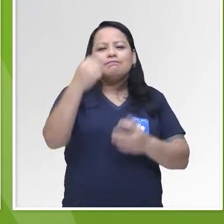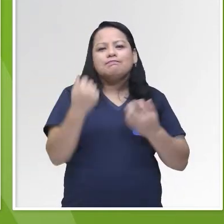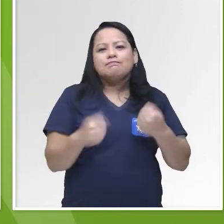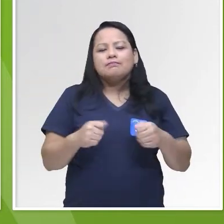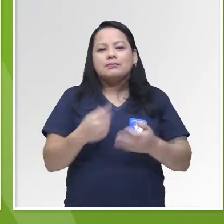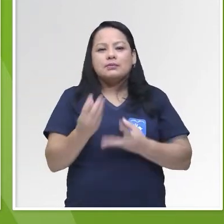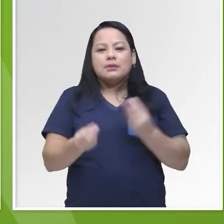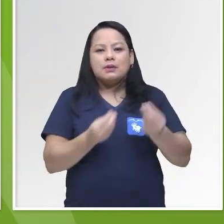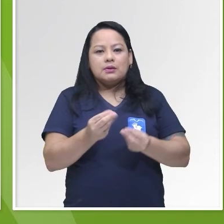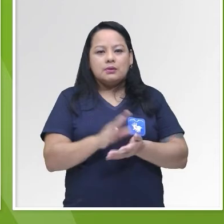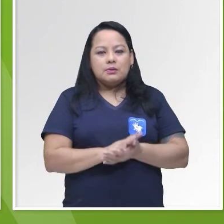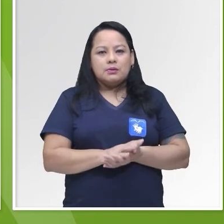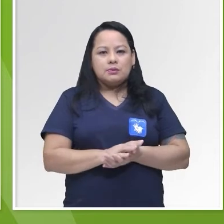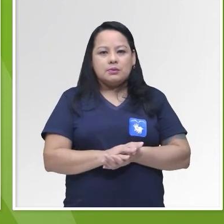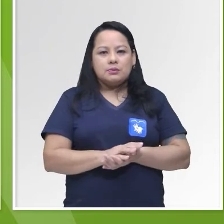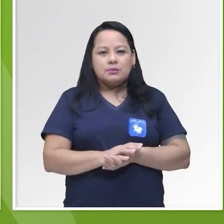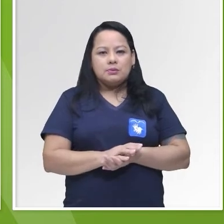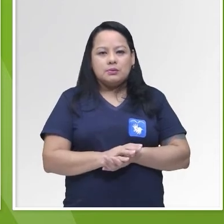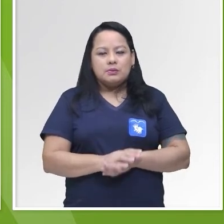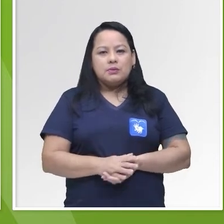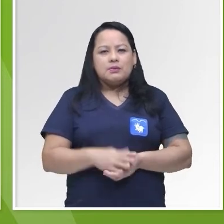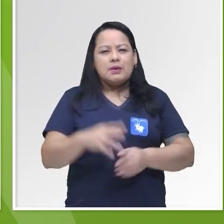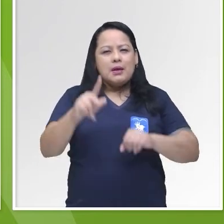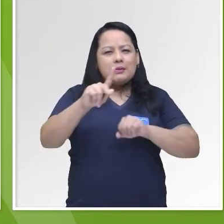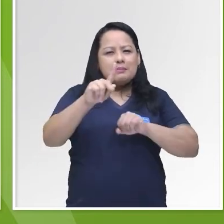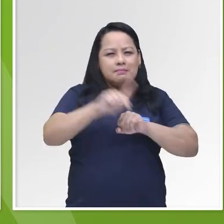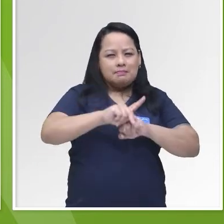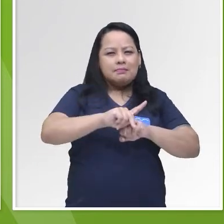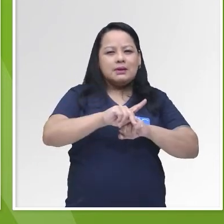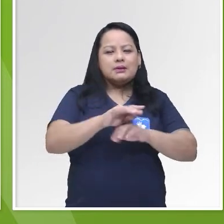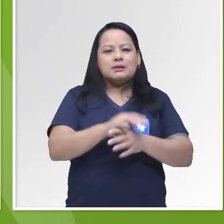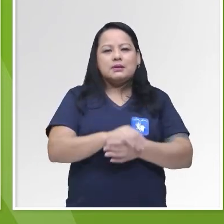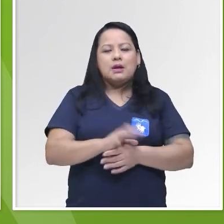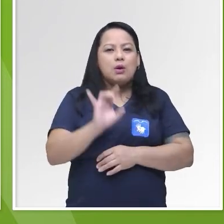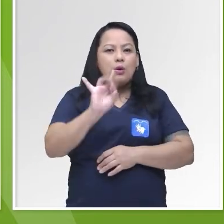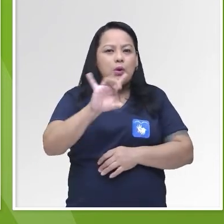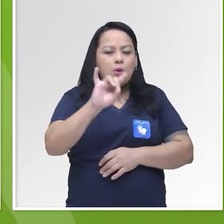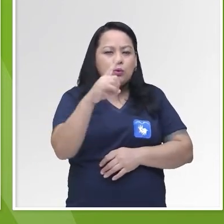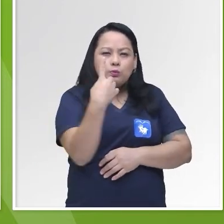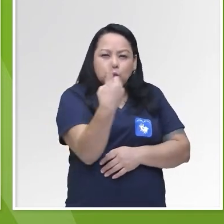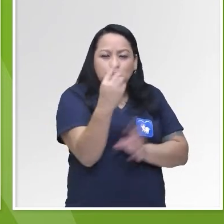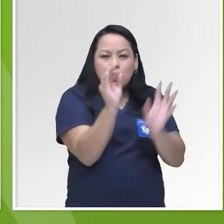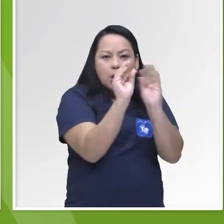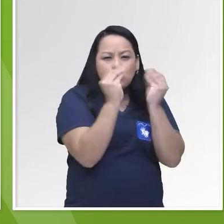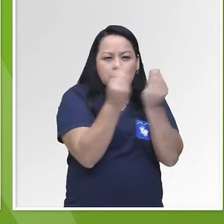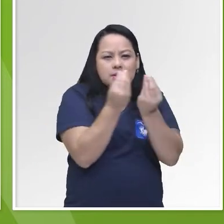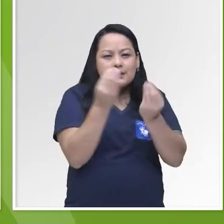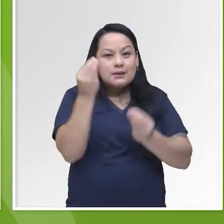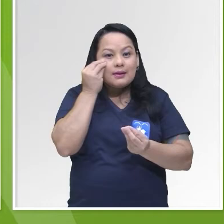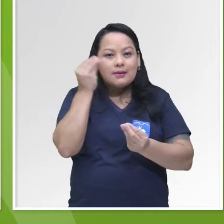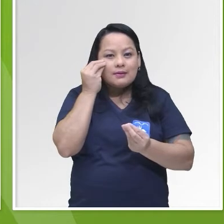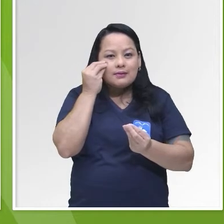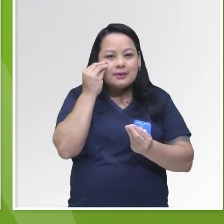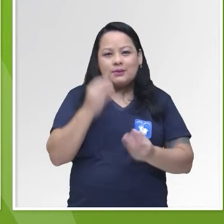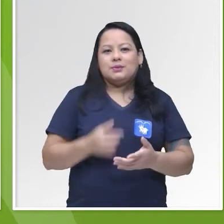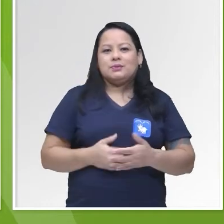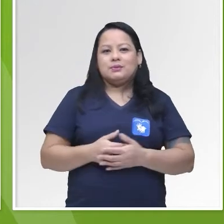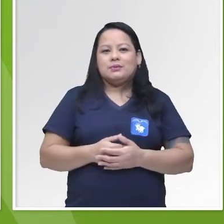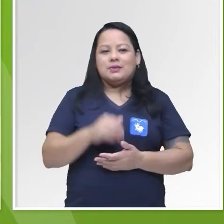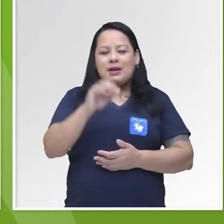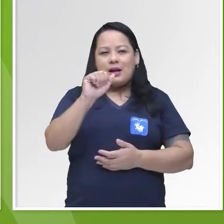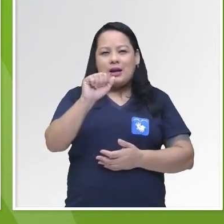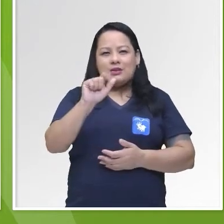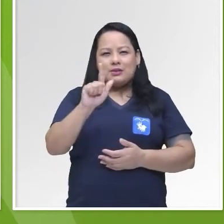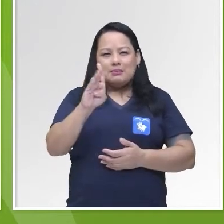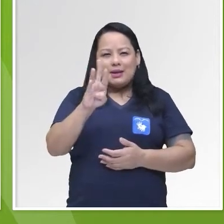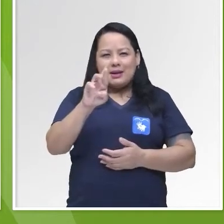o brometo de prata. Estão vendo aí que é uma única substância? Essa única